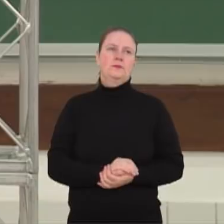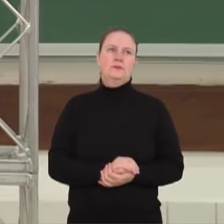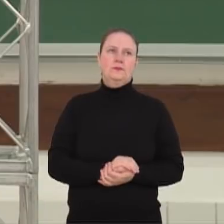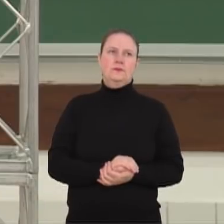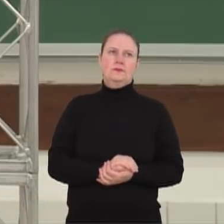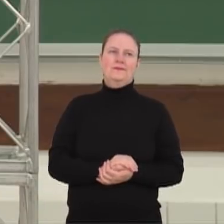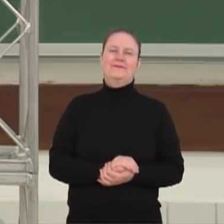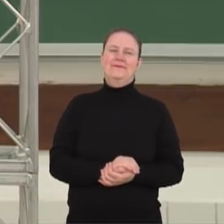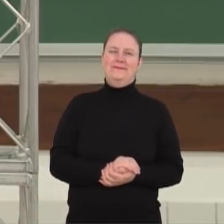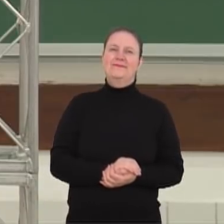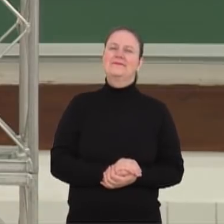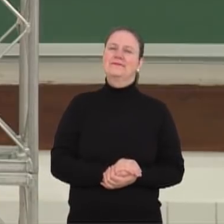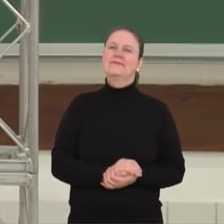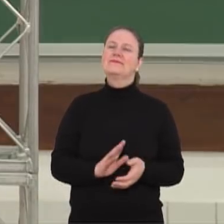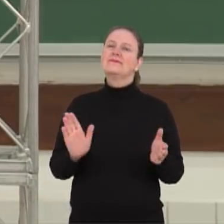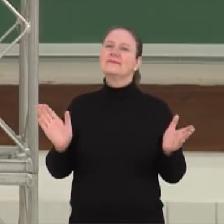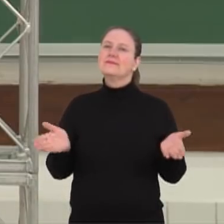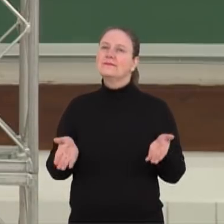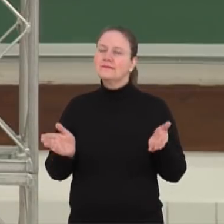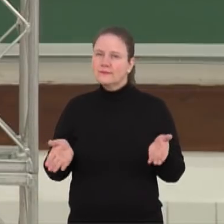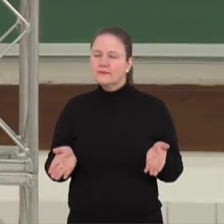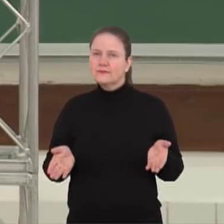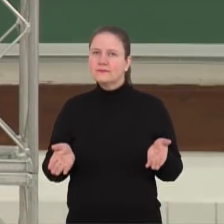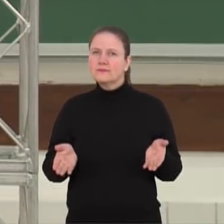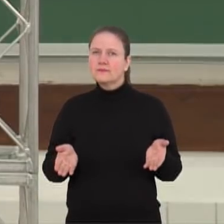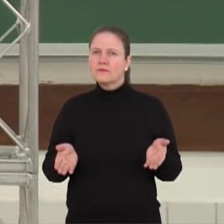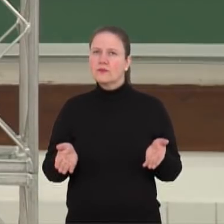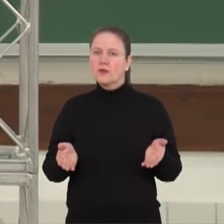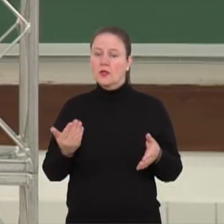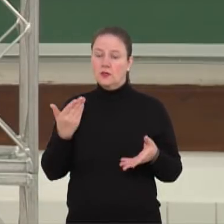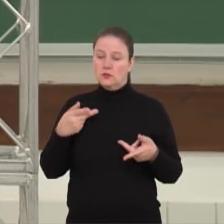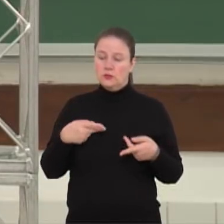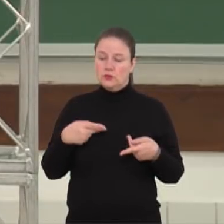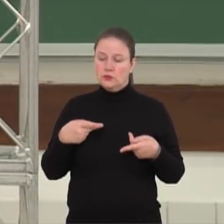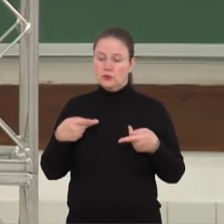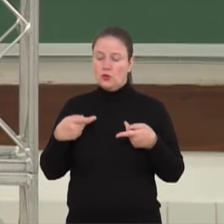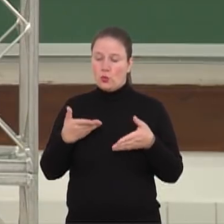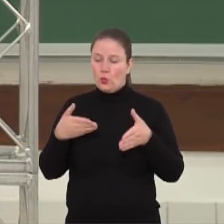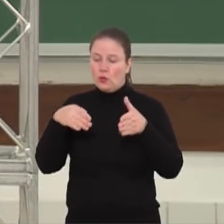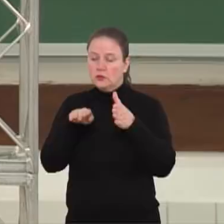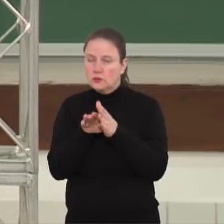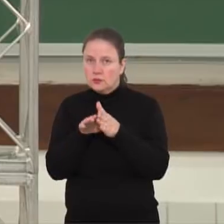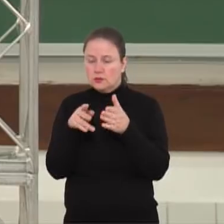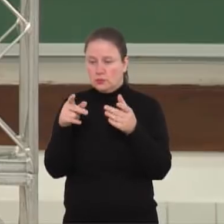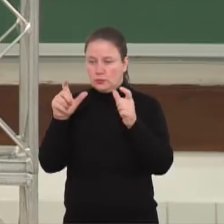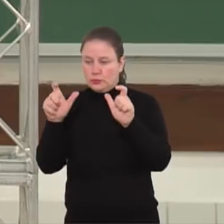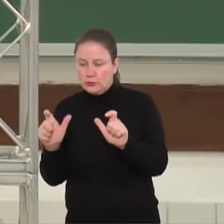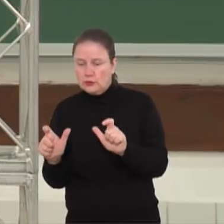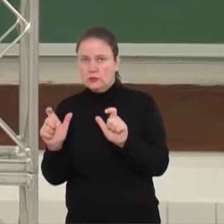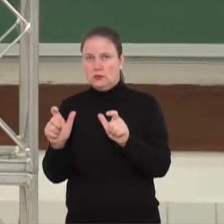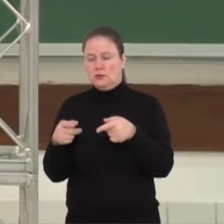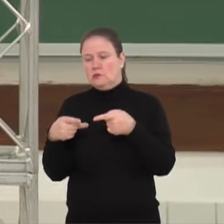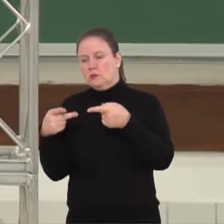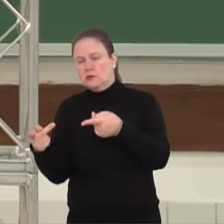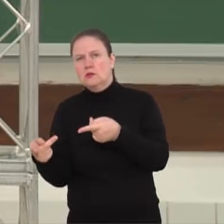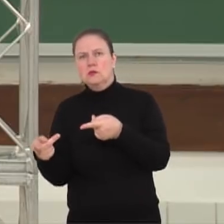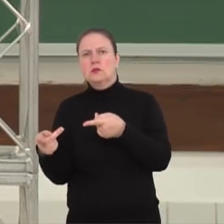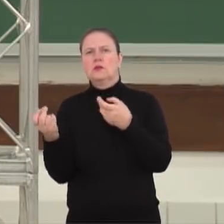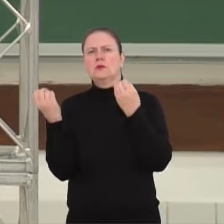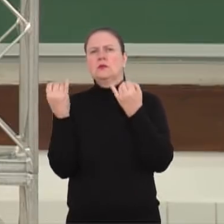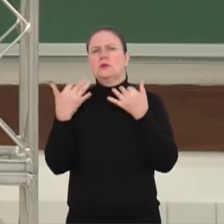Então, vamos lá? Bom, agora nós chegamos no parque. Então, aqui tem um texto contando para nós o seu dia no